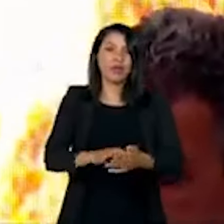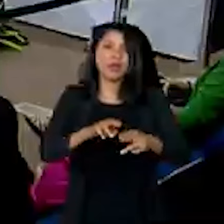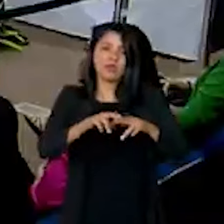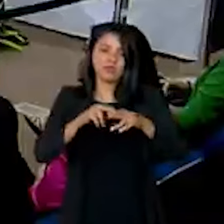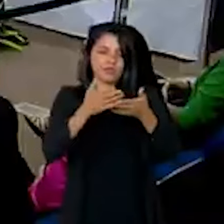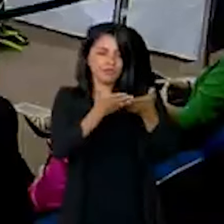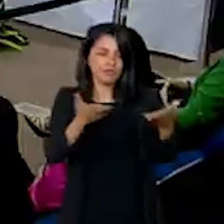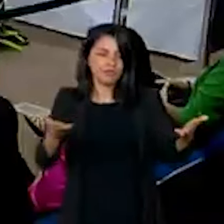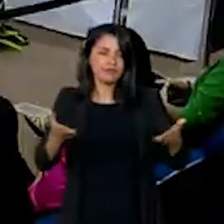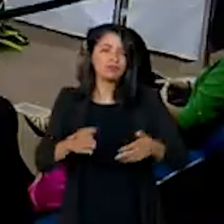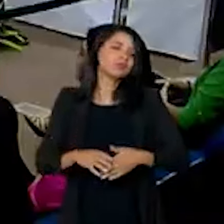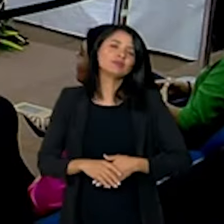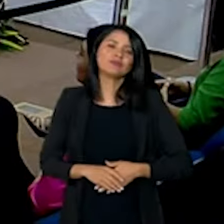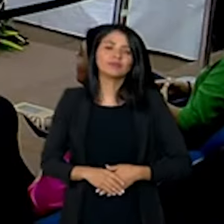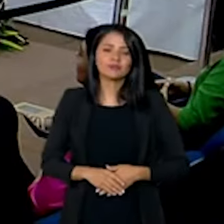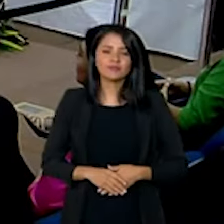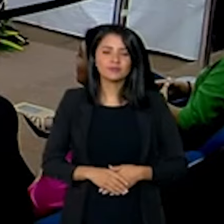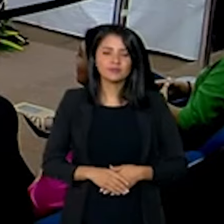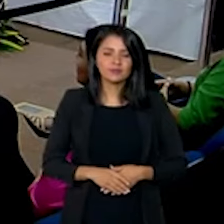companheiras,